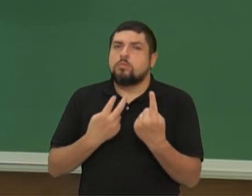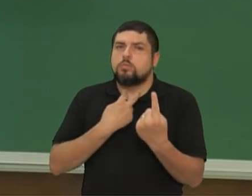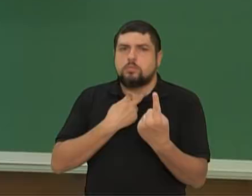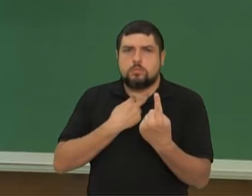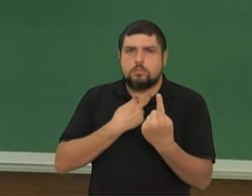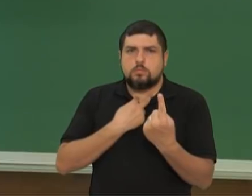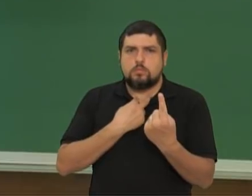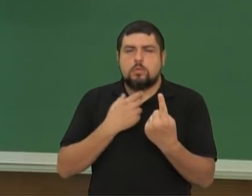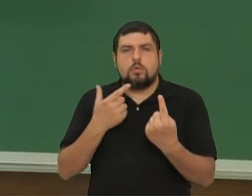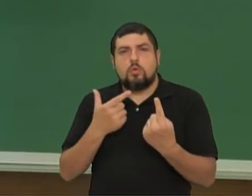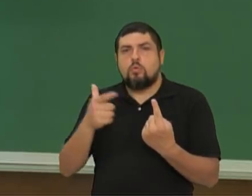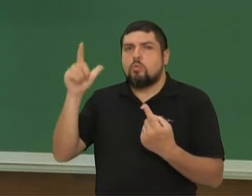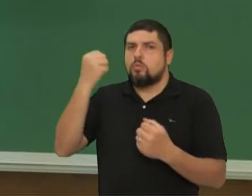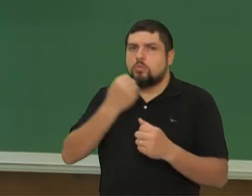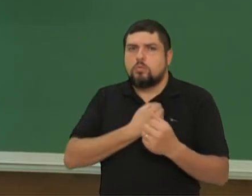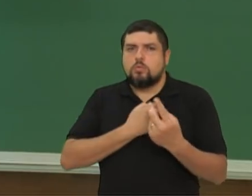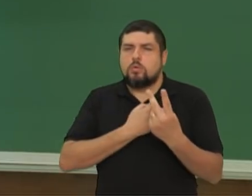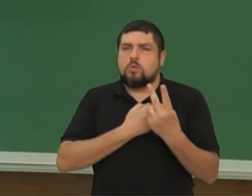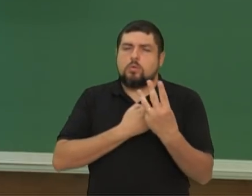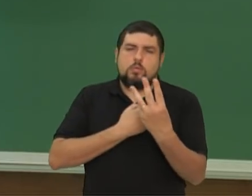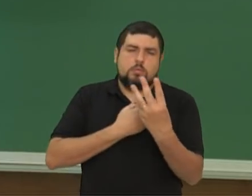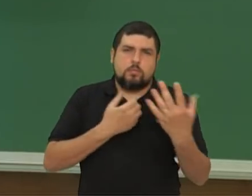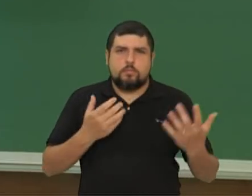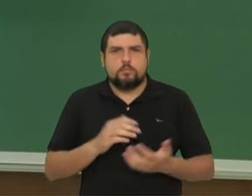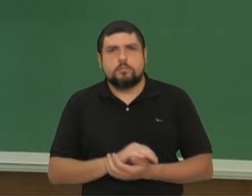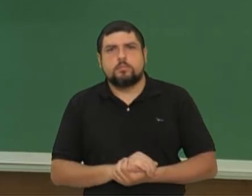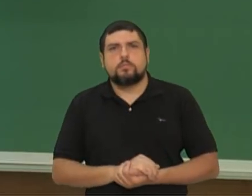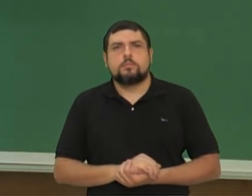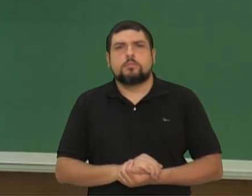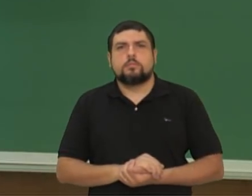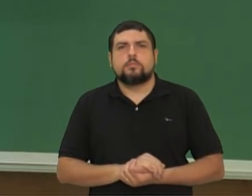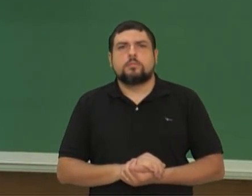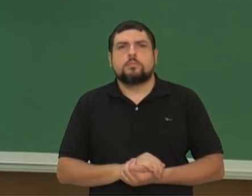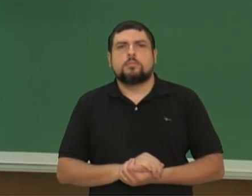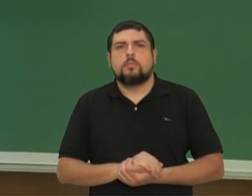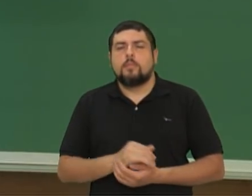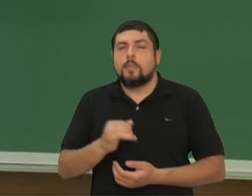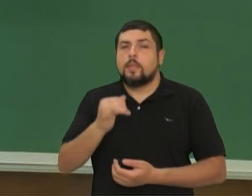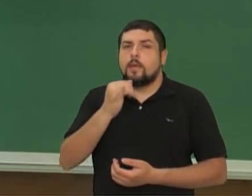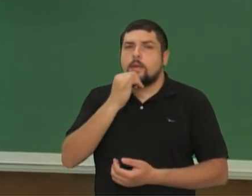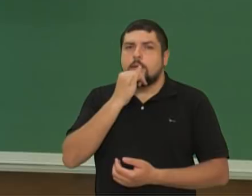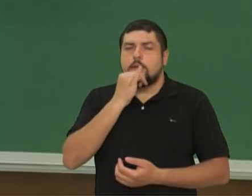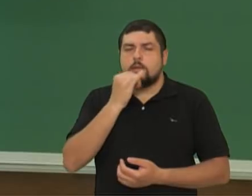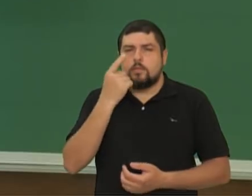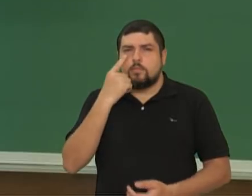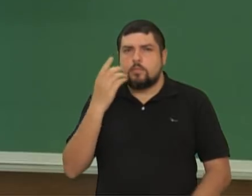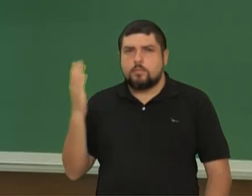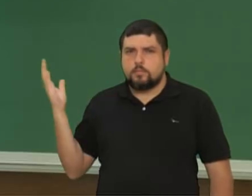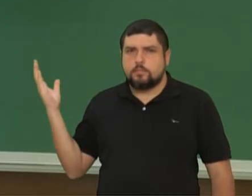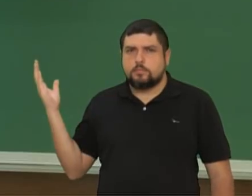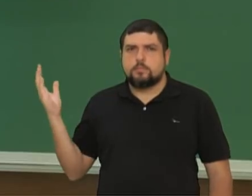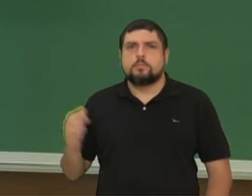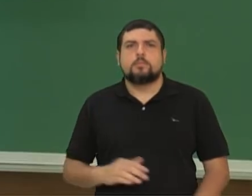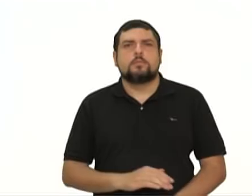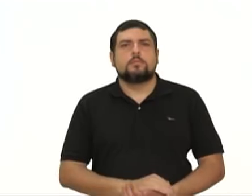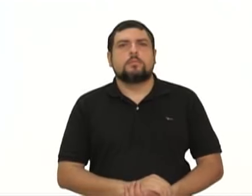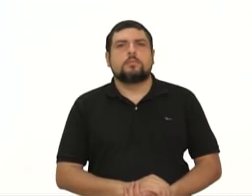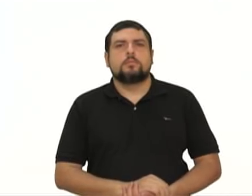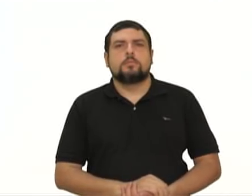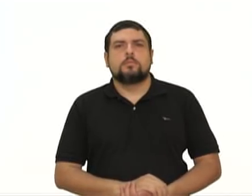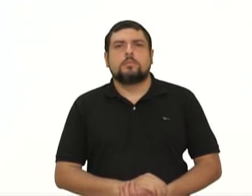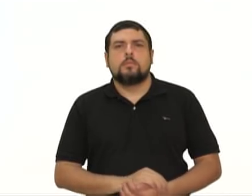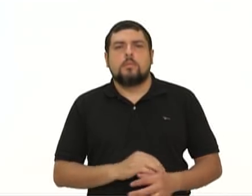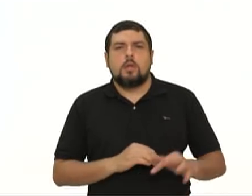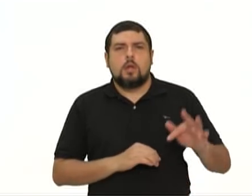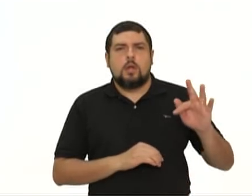1, certo? Essa é a definição. Exemplos de funções exponenciais. Olha só, f de x